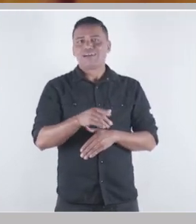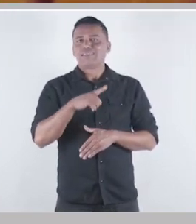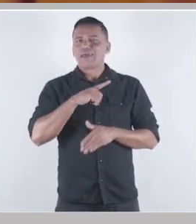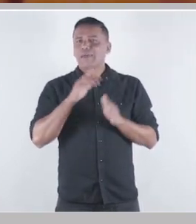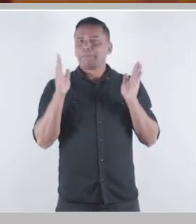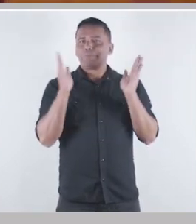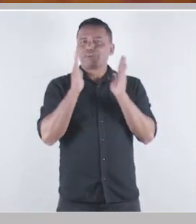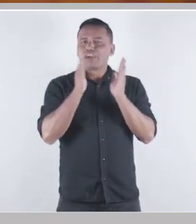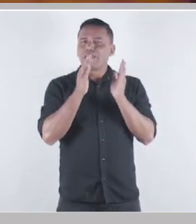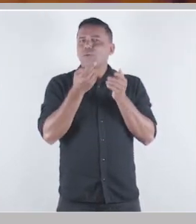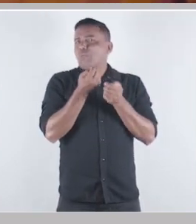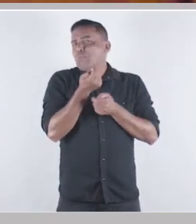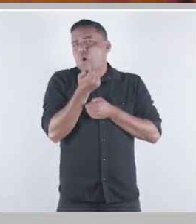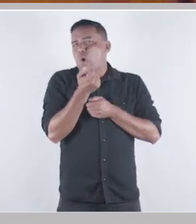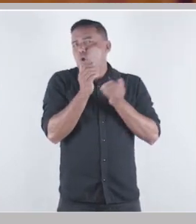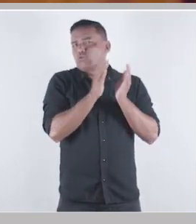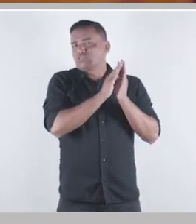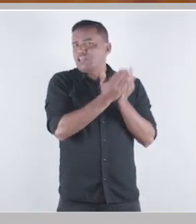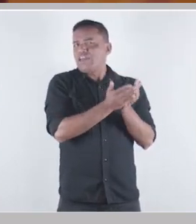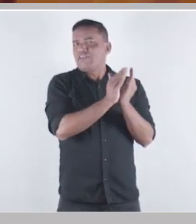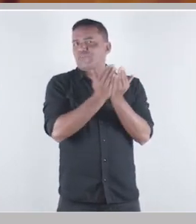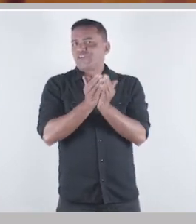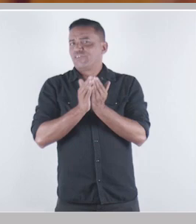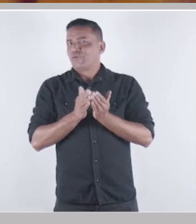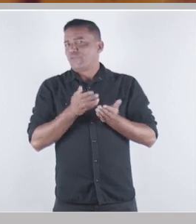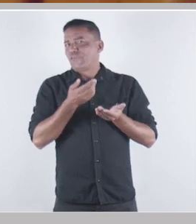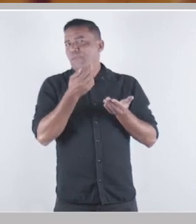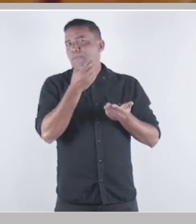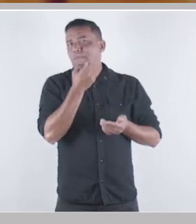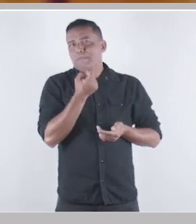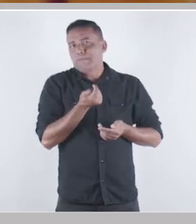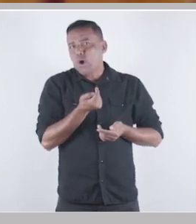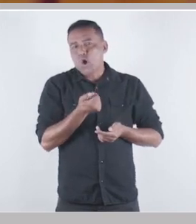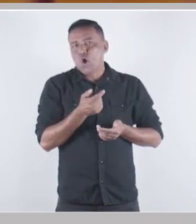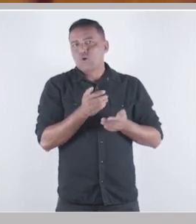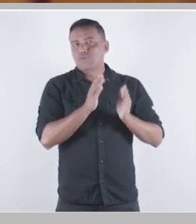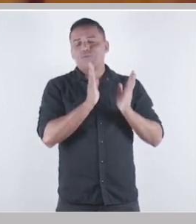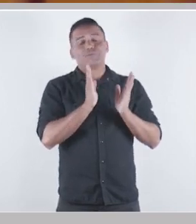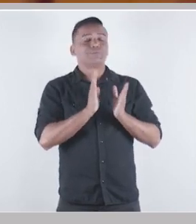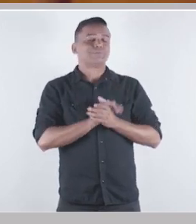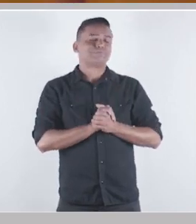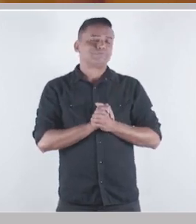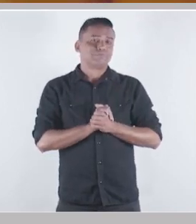com alguns livros, assim, na verdade, uma pequena estante não,